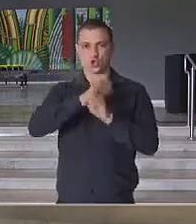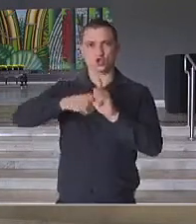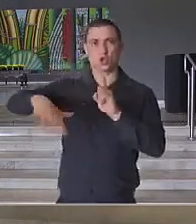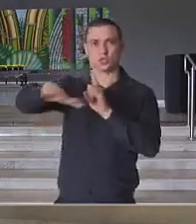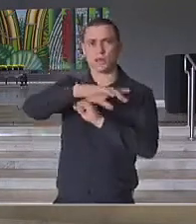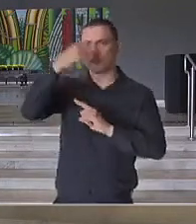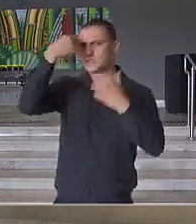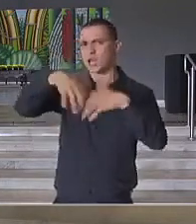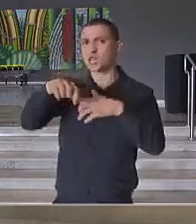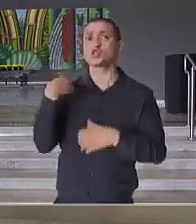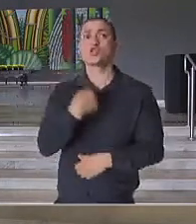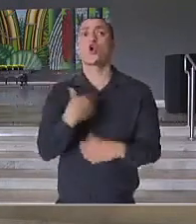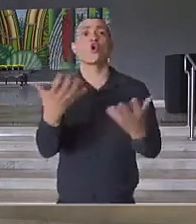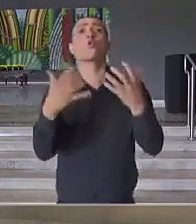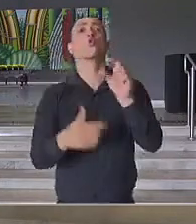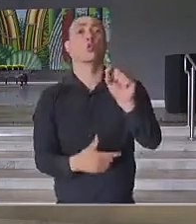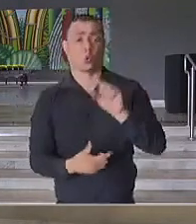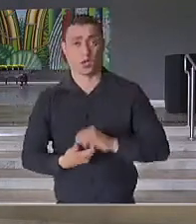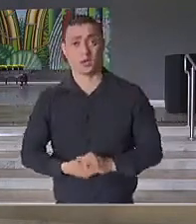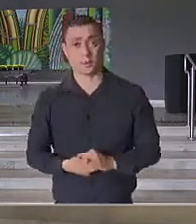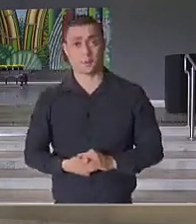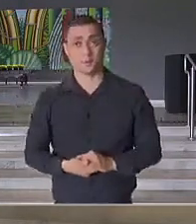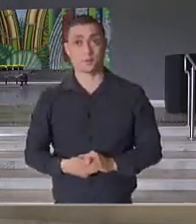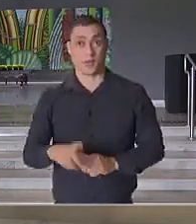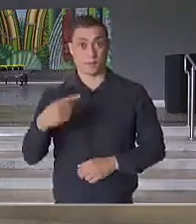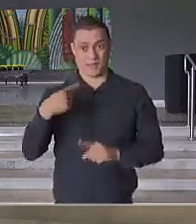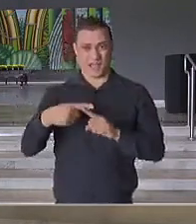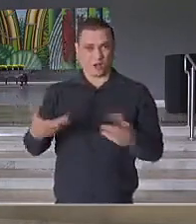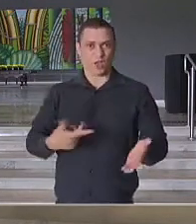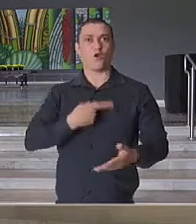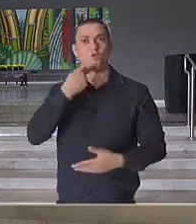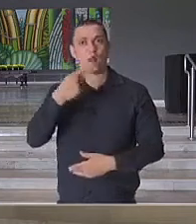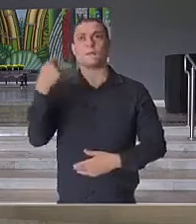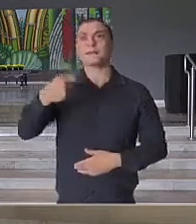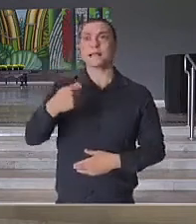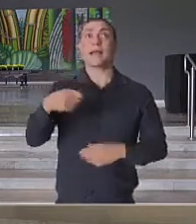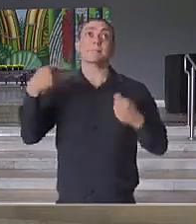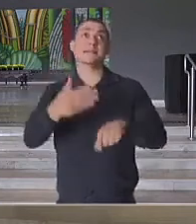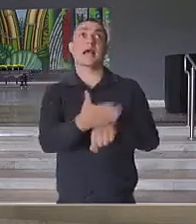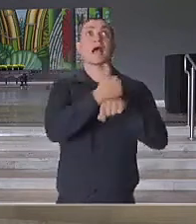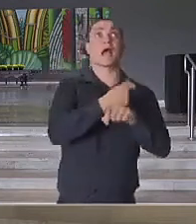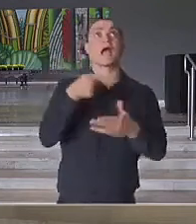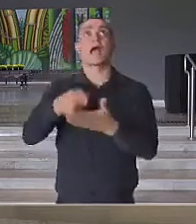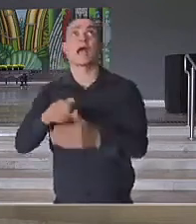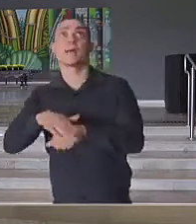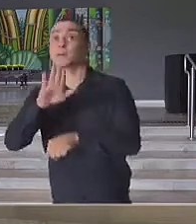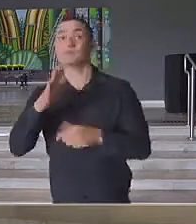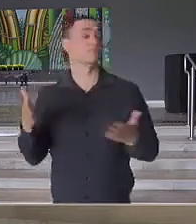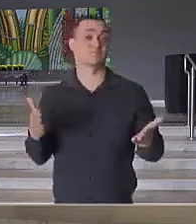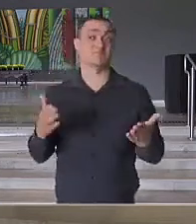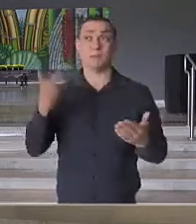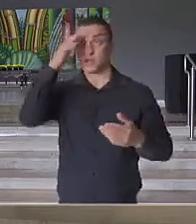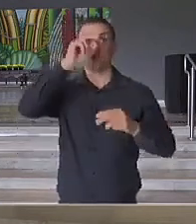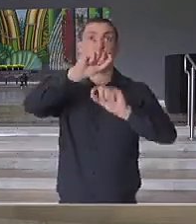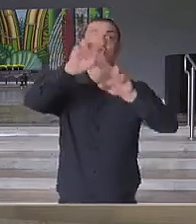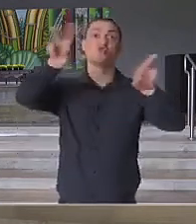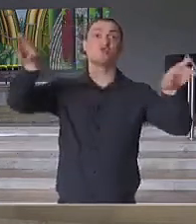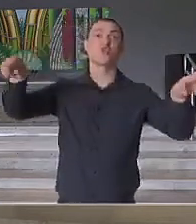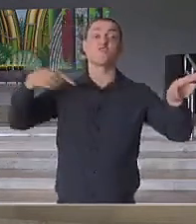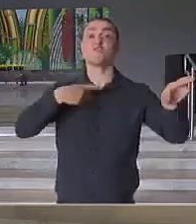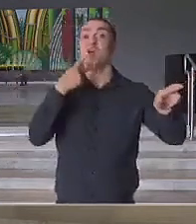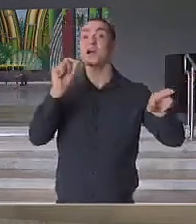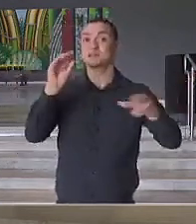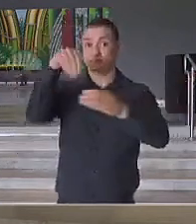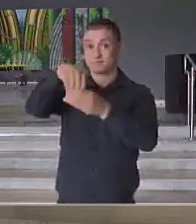refletir o que nós queremos. Porque ao mesmo tempo que nós estamos aqui dizendo deveria endurecer mais, tem várias narrativas se construindo dizendo que